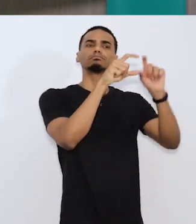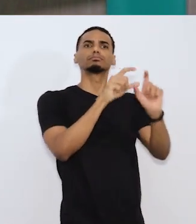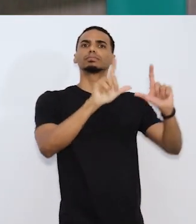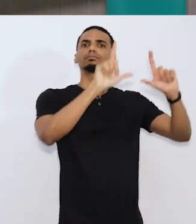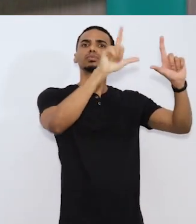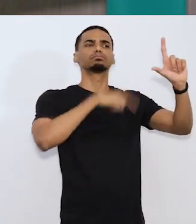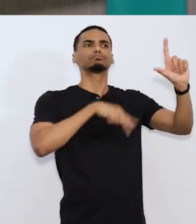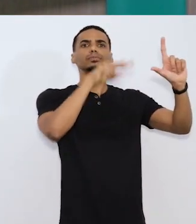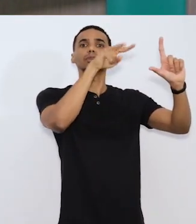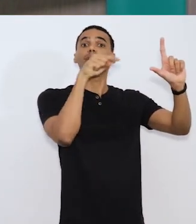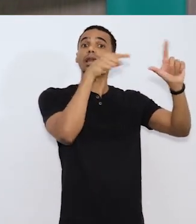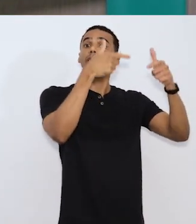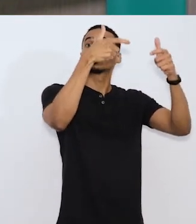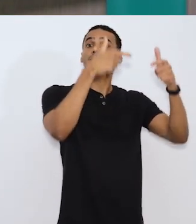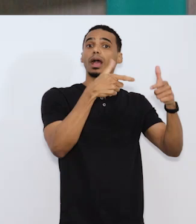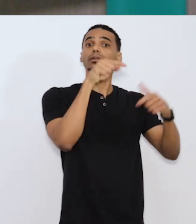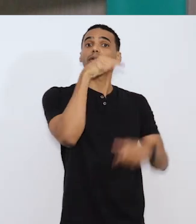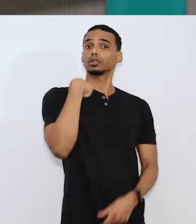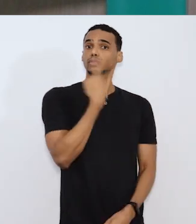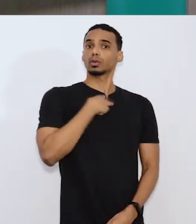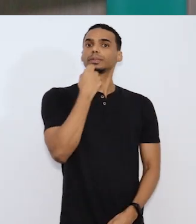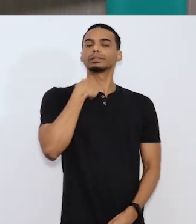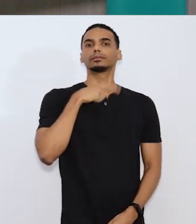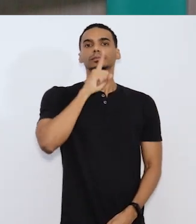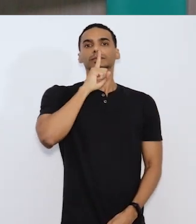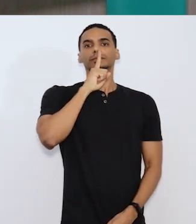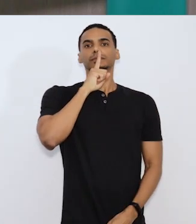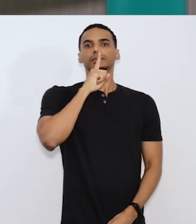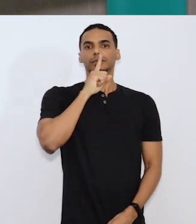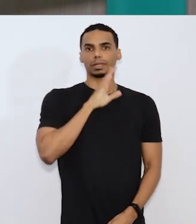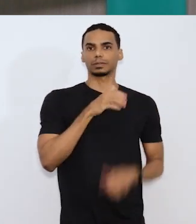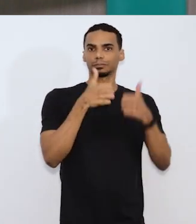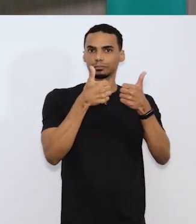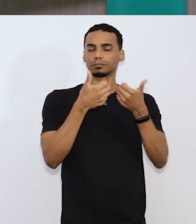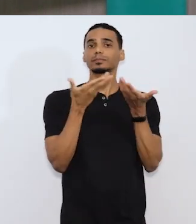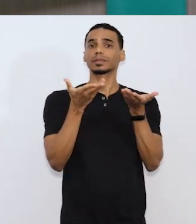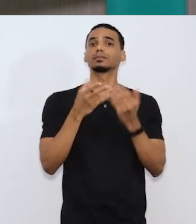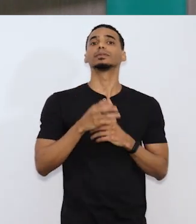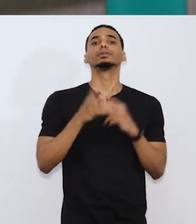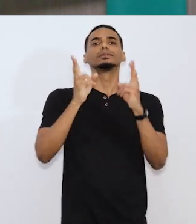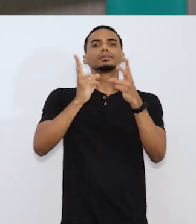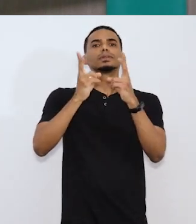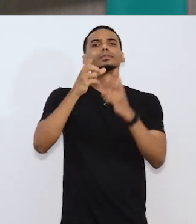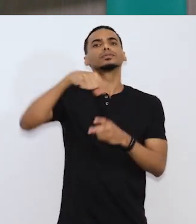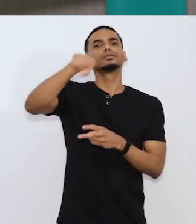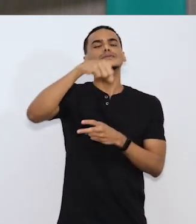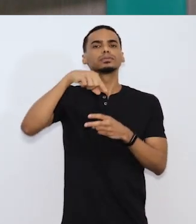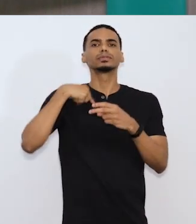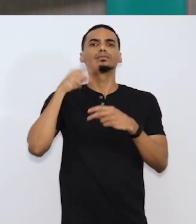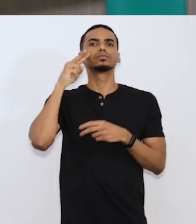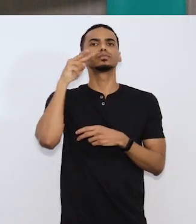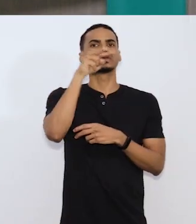naquele local, naquele ambiente, nós precisamos fazer silêncio. Então, todas as vezes que vocês olharem